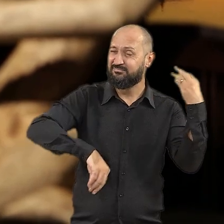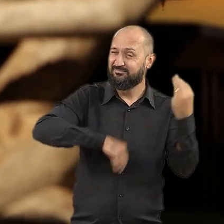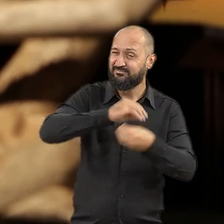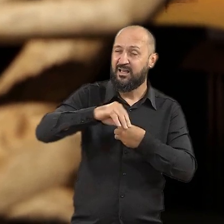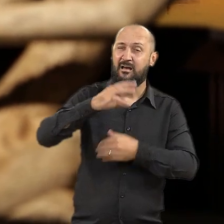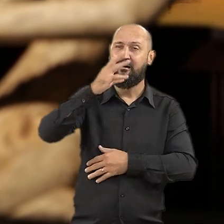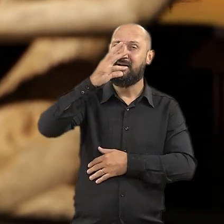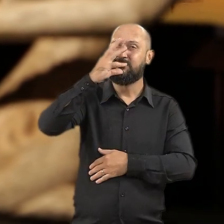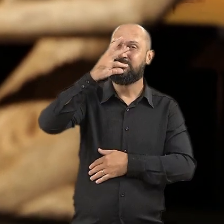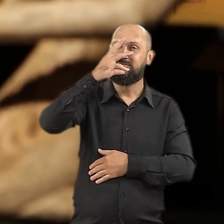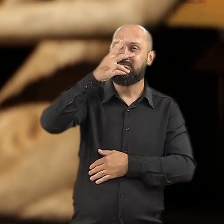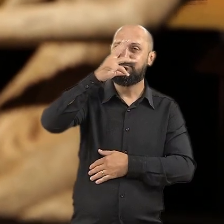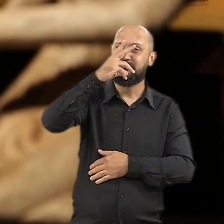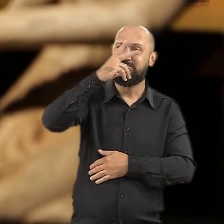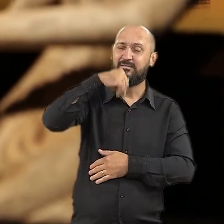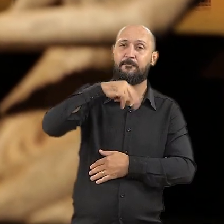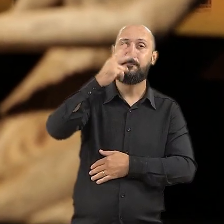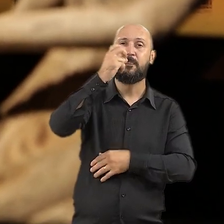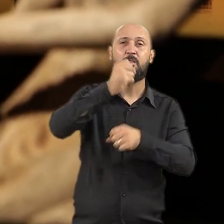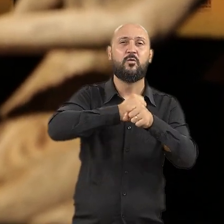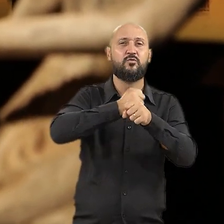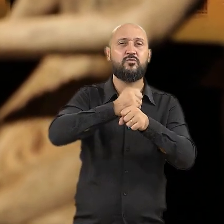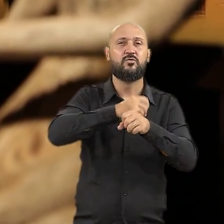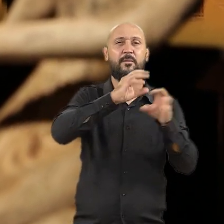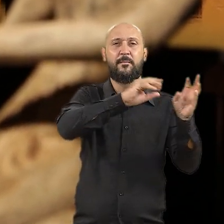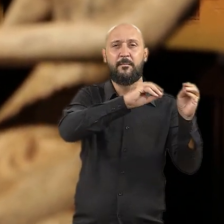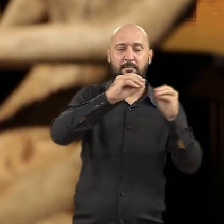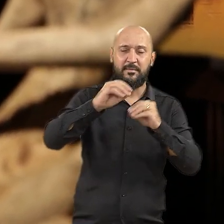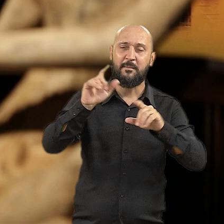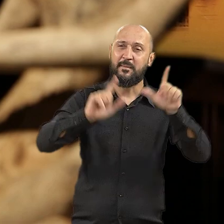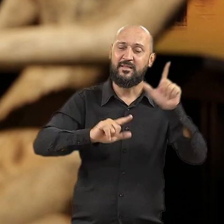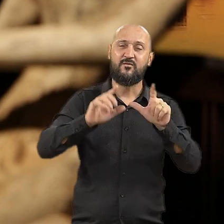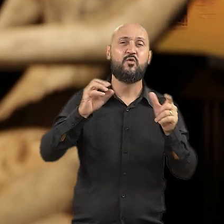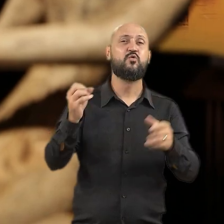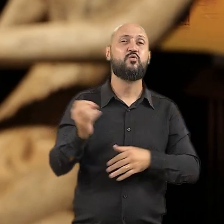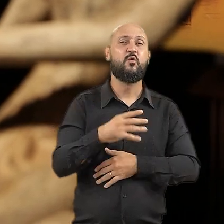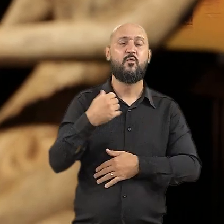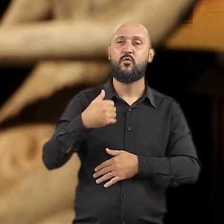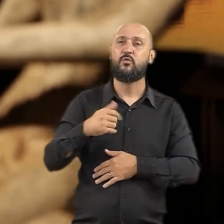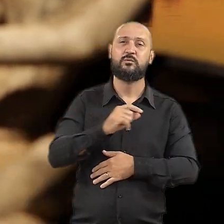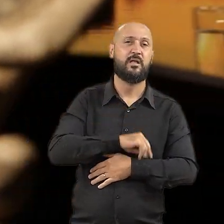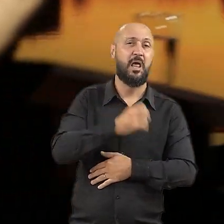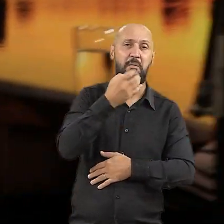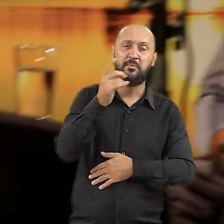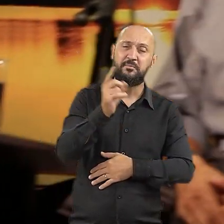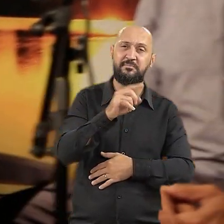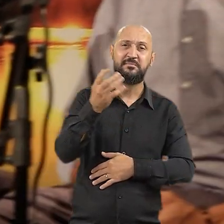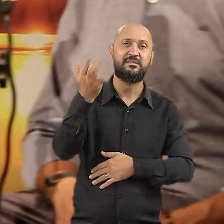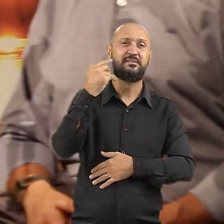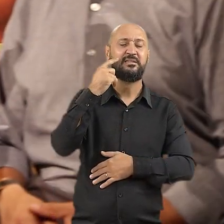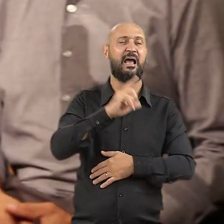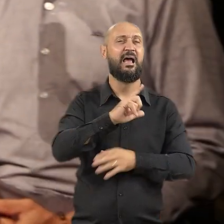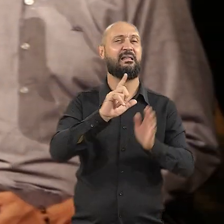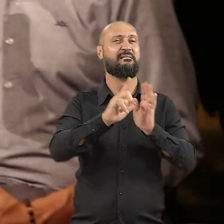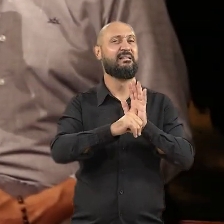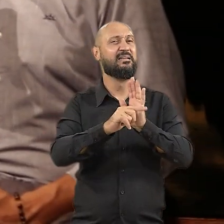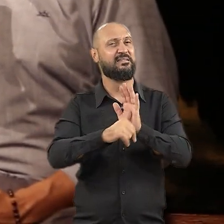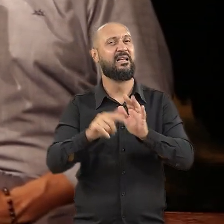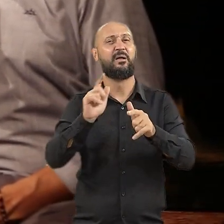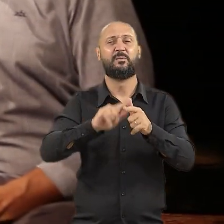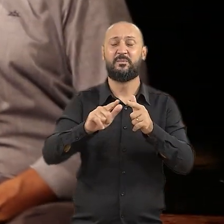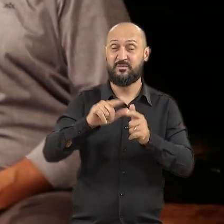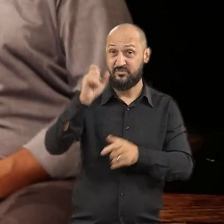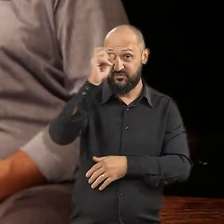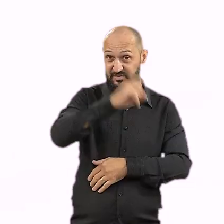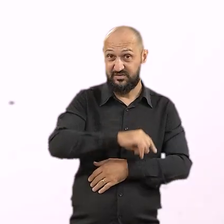porque realmente demorou, a gente levou 2 anos para mudar lá para a TV Nova, e o salário nunca foi bom, naquela época ainda atrasava, ficava uma